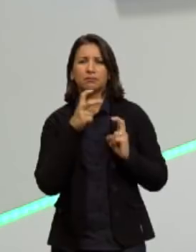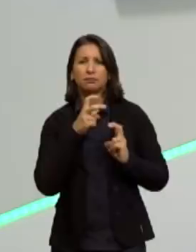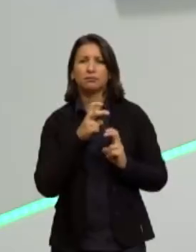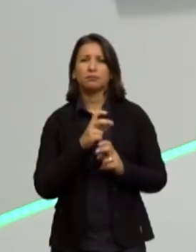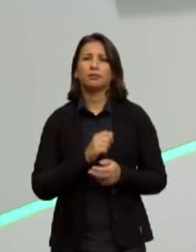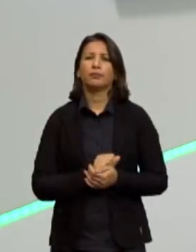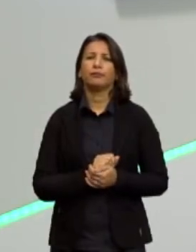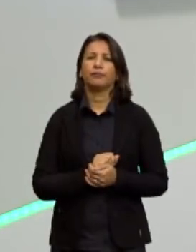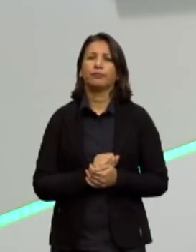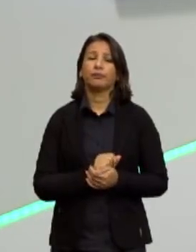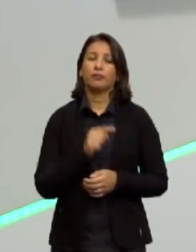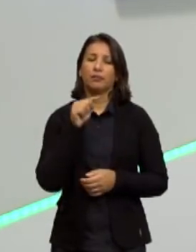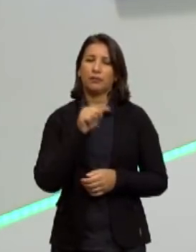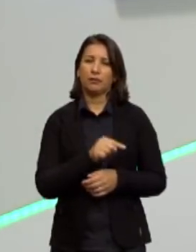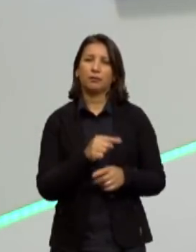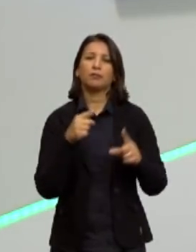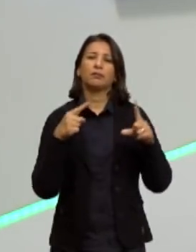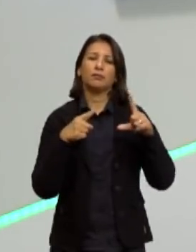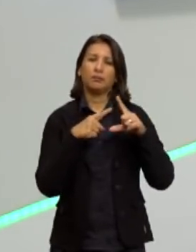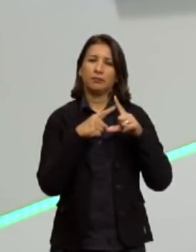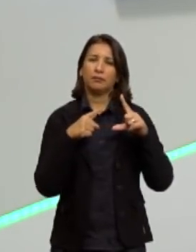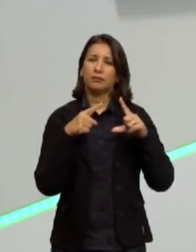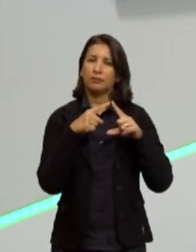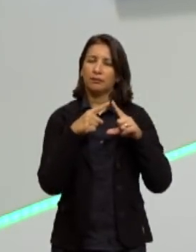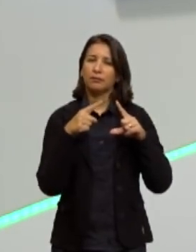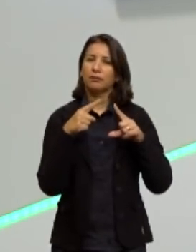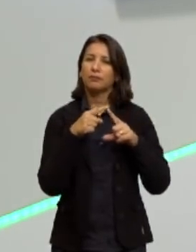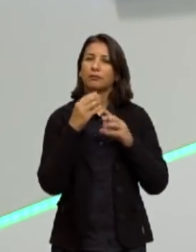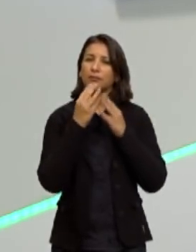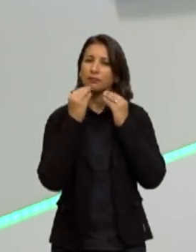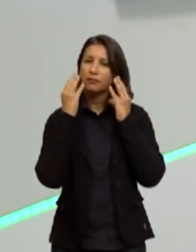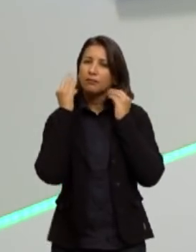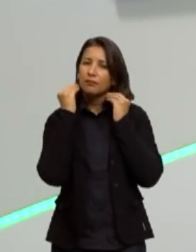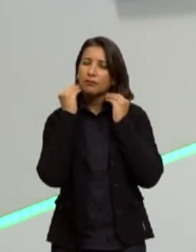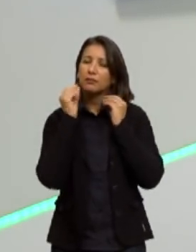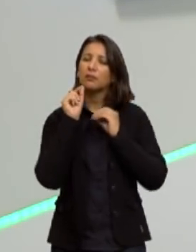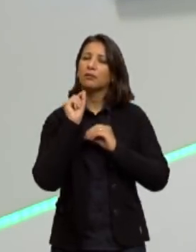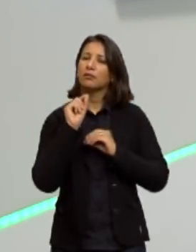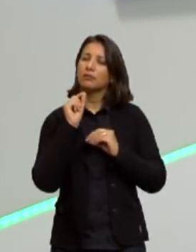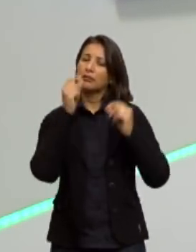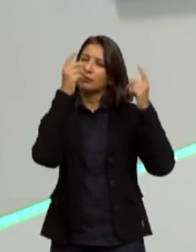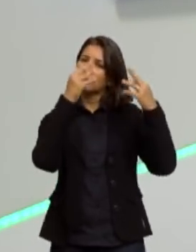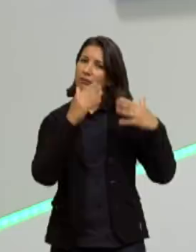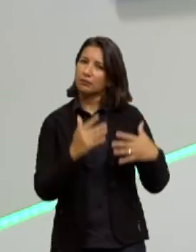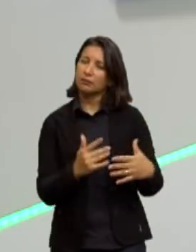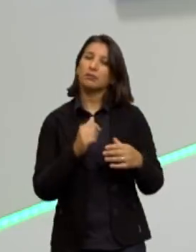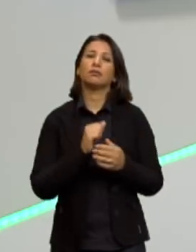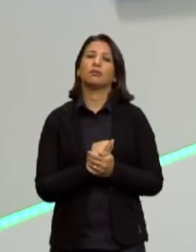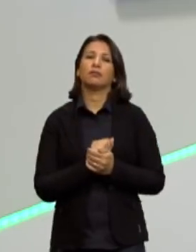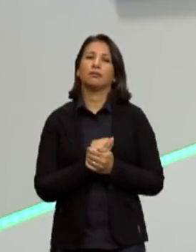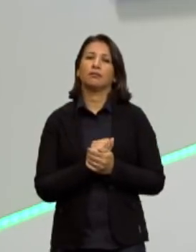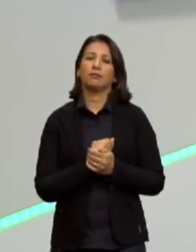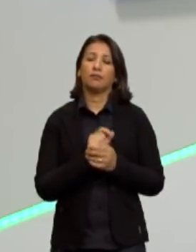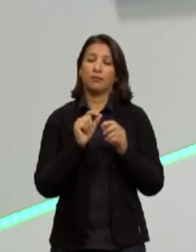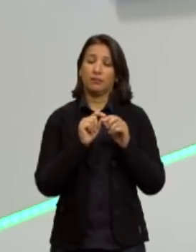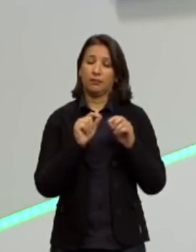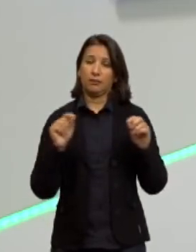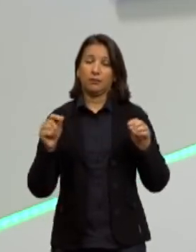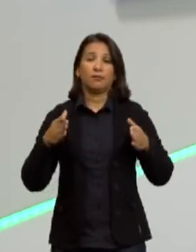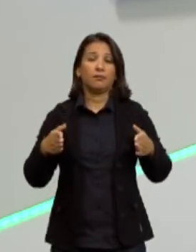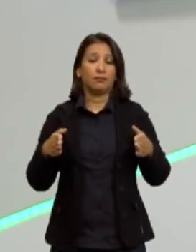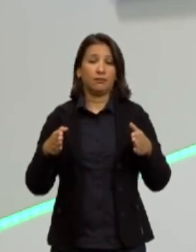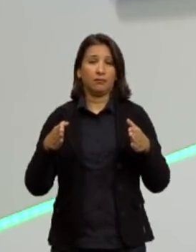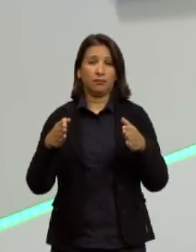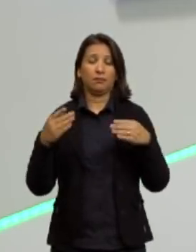já estabelece bom tem aqui um teorema do thalles o que diz o teorema de tales feixe de retas paralelas